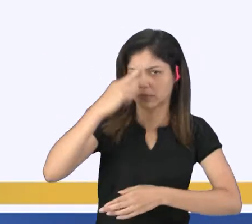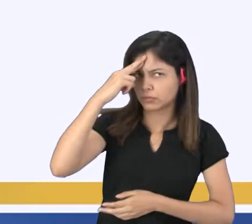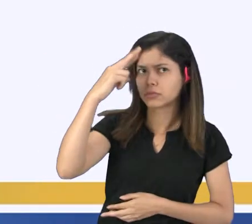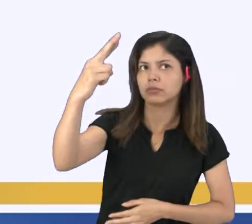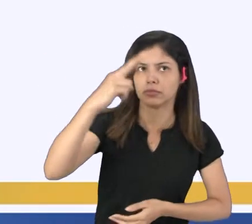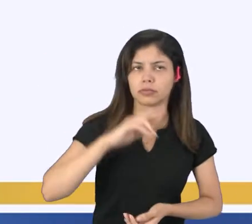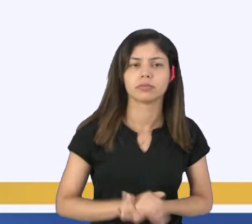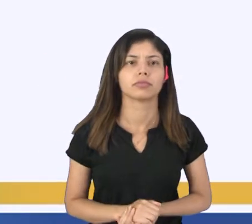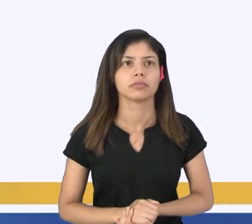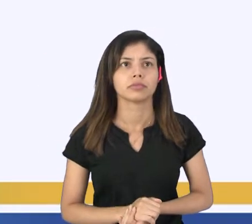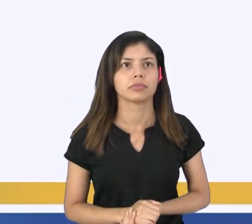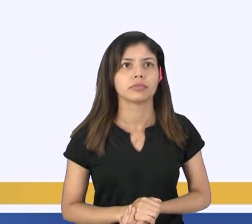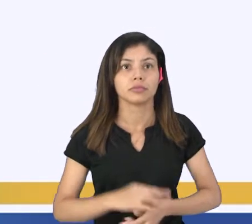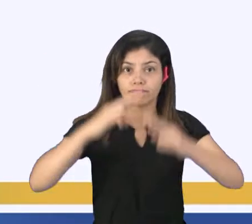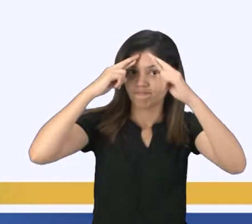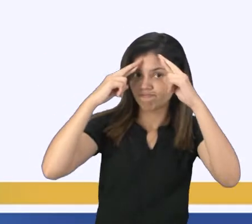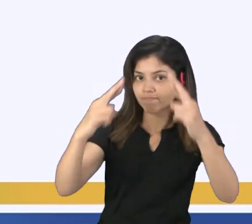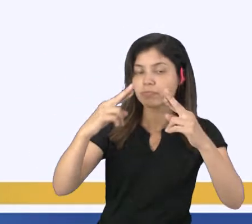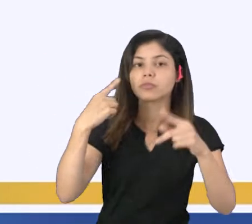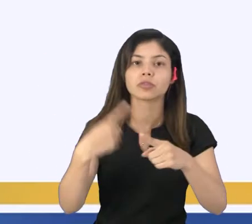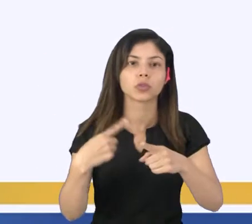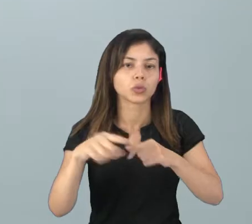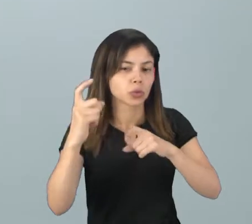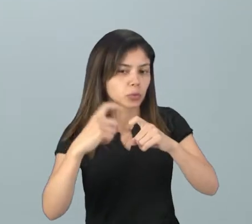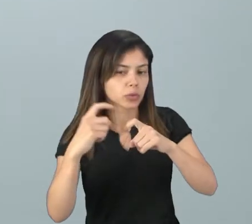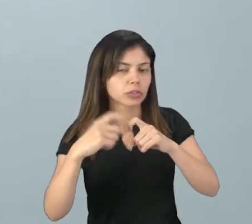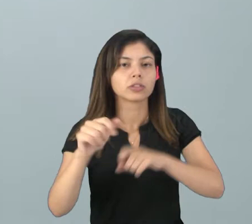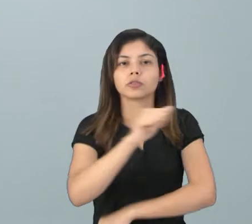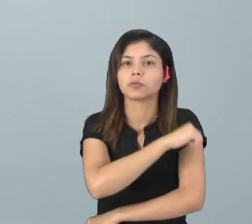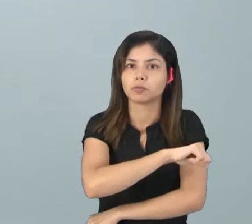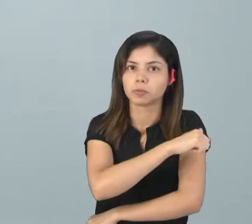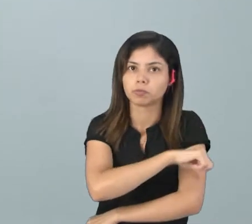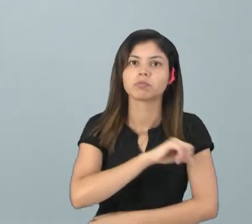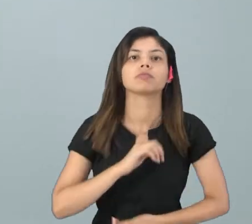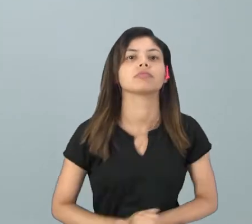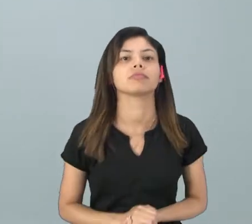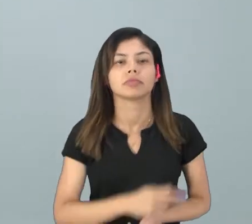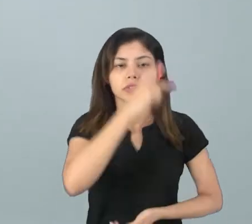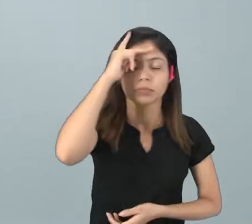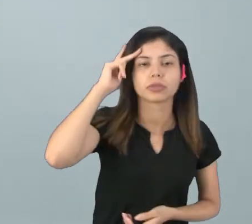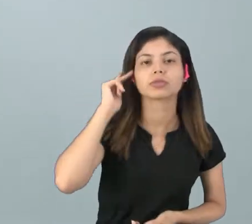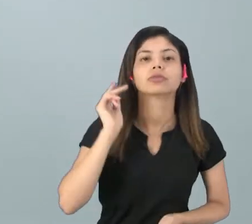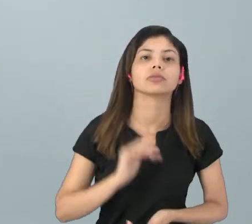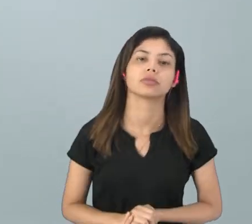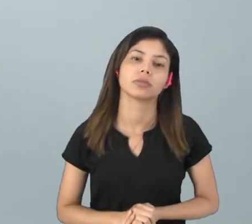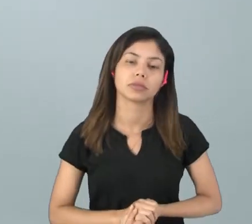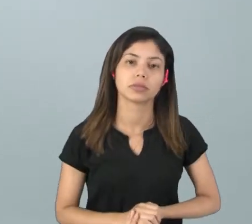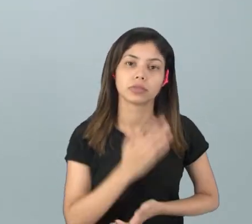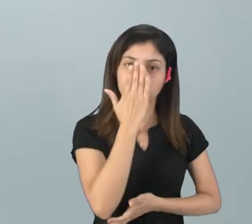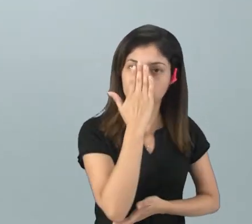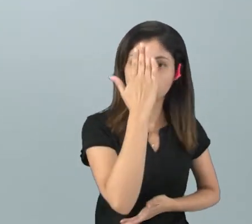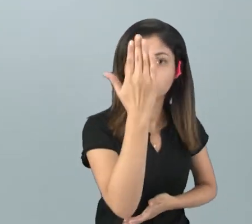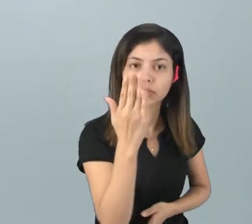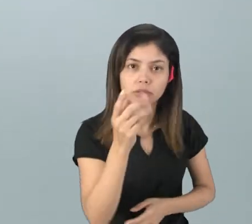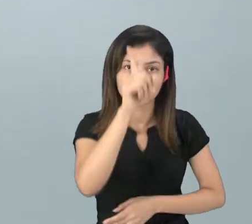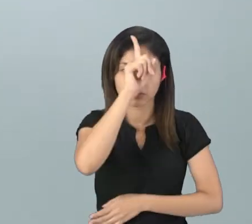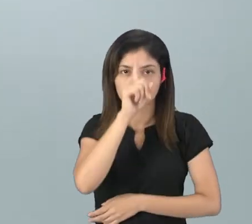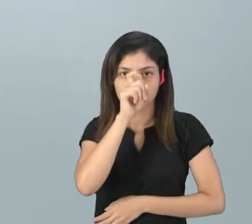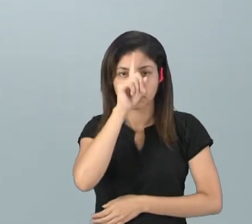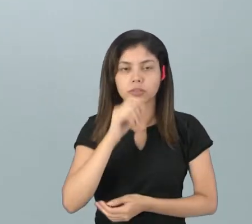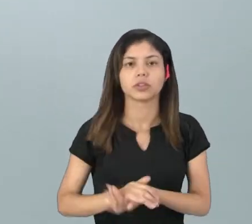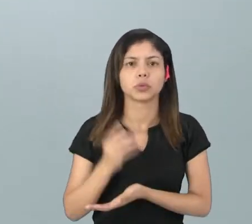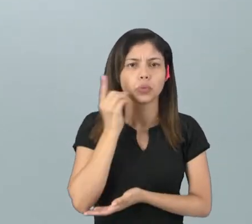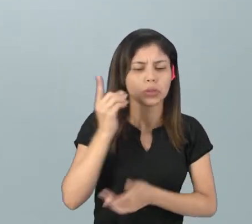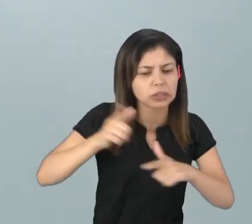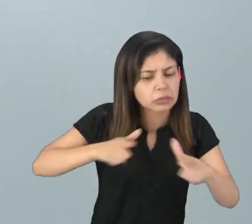autoridades sanitárias sejam respeitadas, né? Os médicos, o enfermeiro, as pessoas que estão aí nos hospitais há